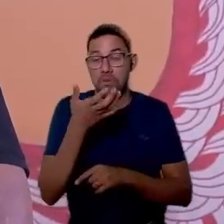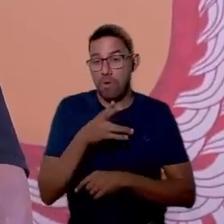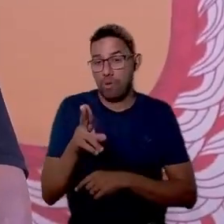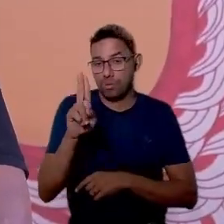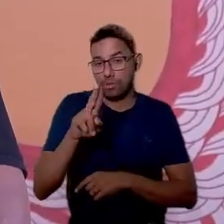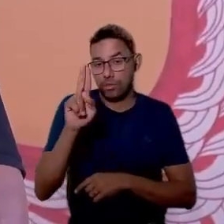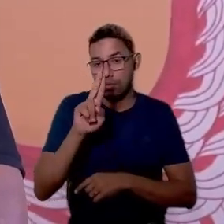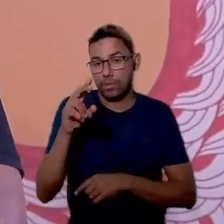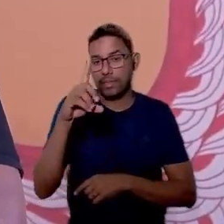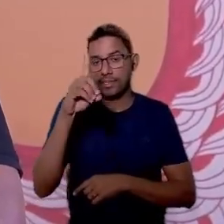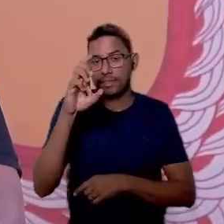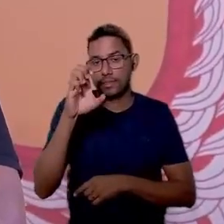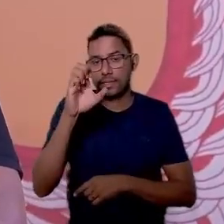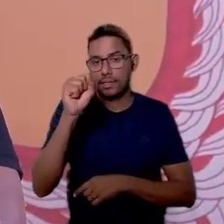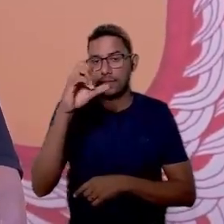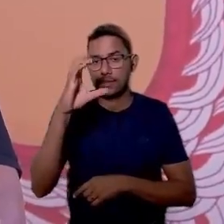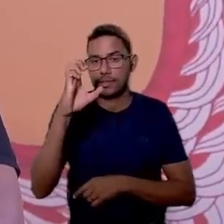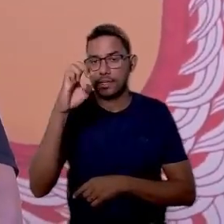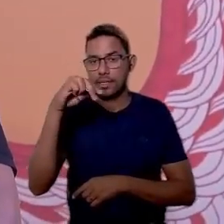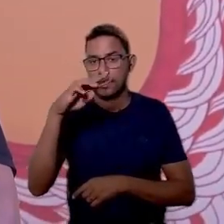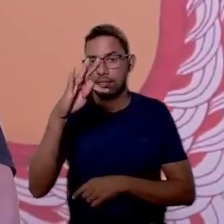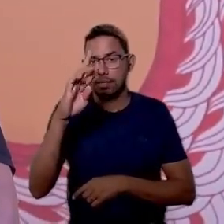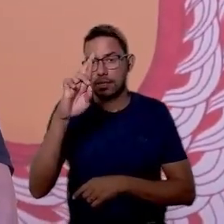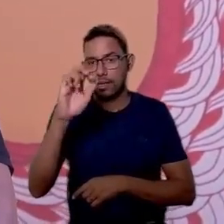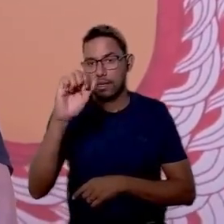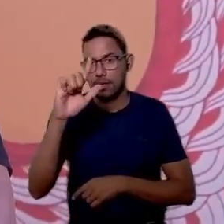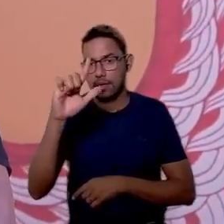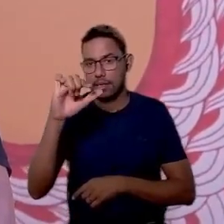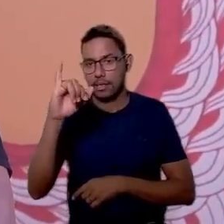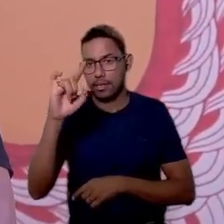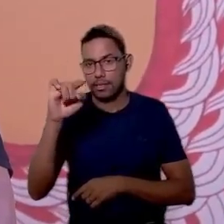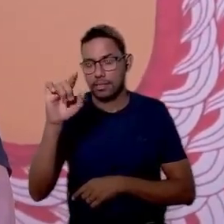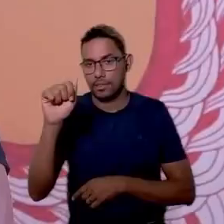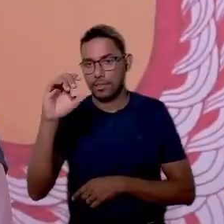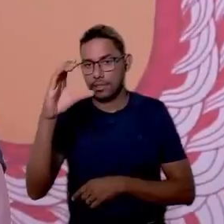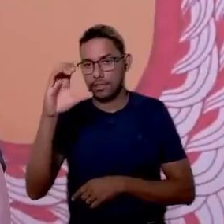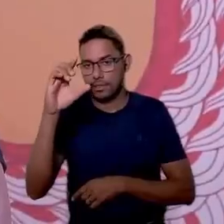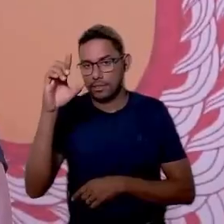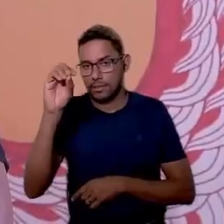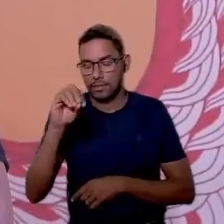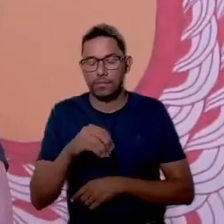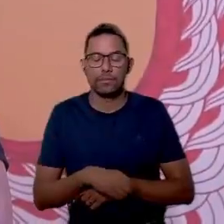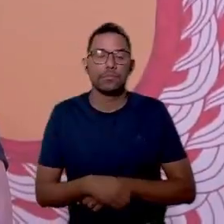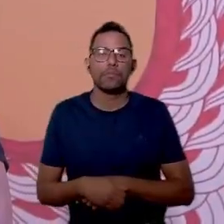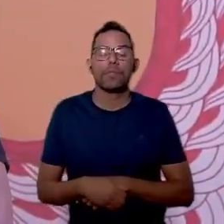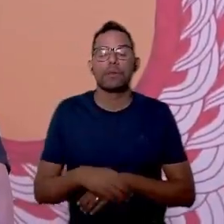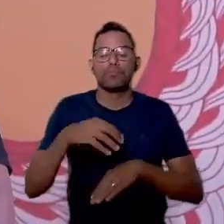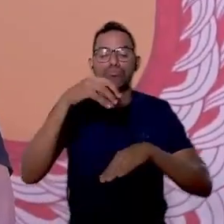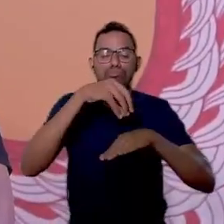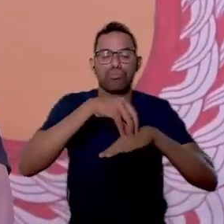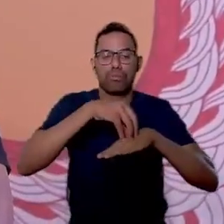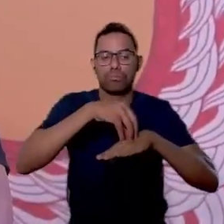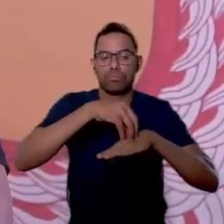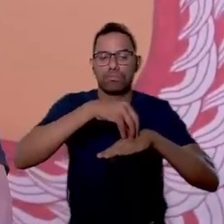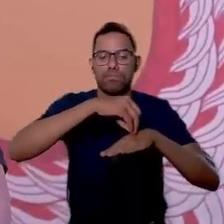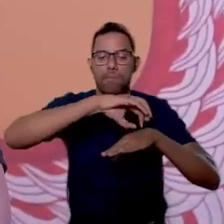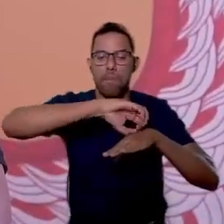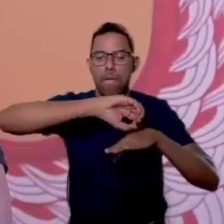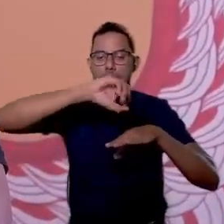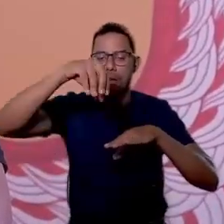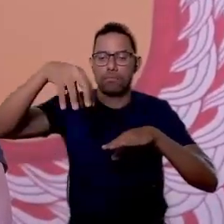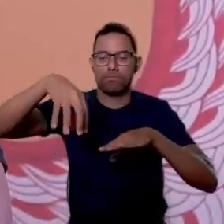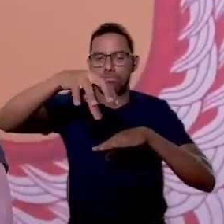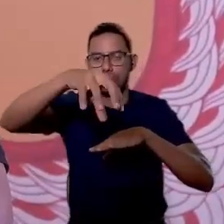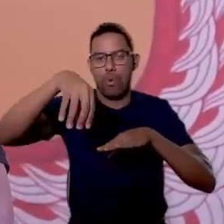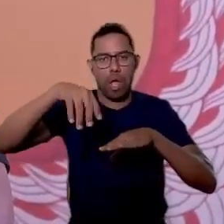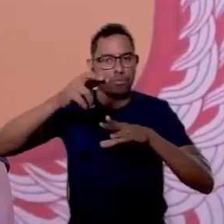descentralização, porque ela acha que esse nome descentralizar, você está tirando do centro para algum lugar. E